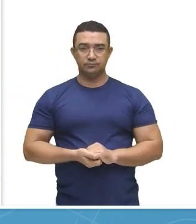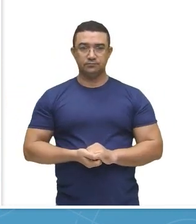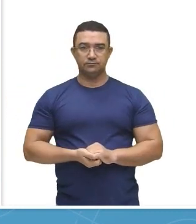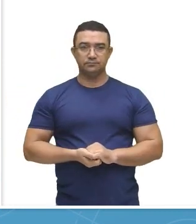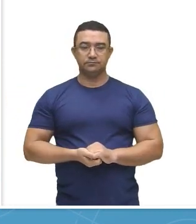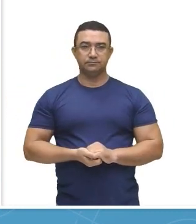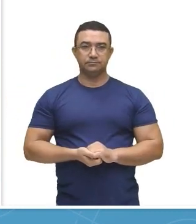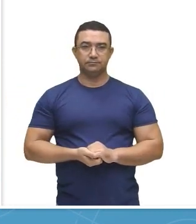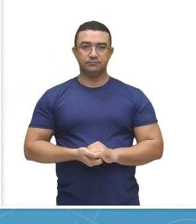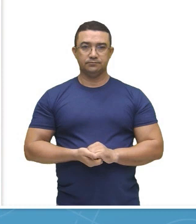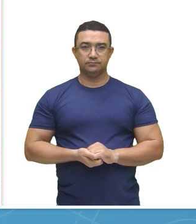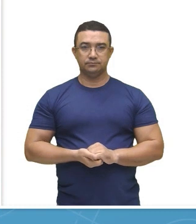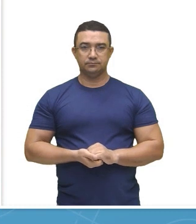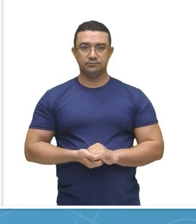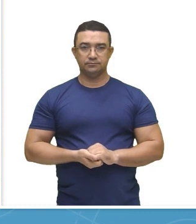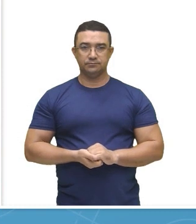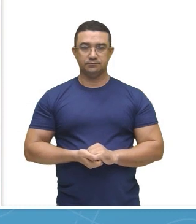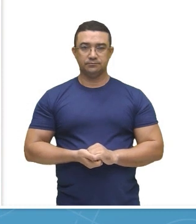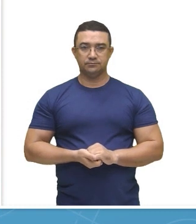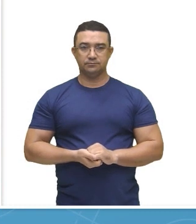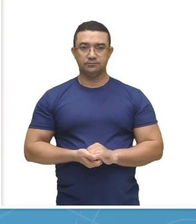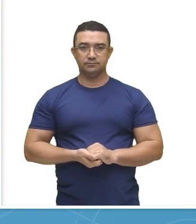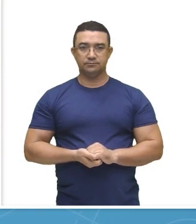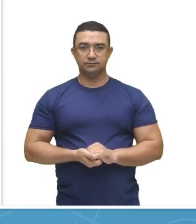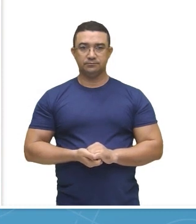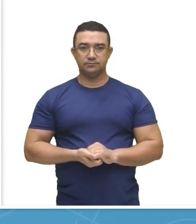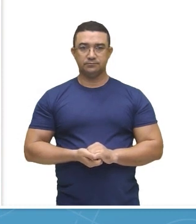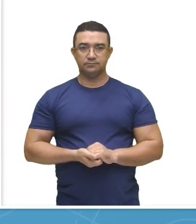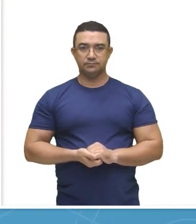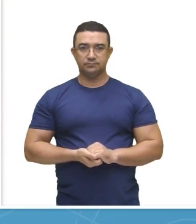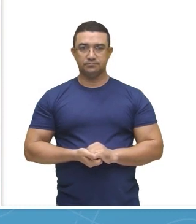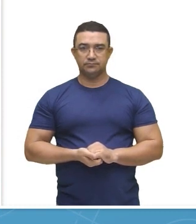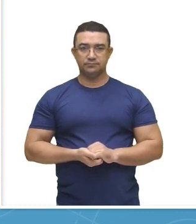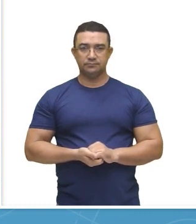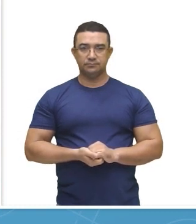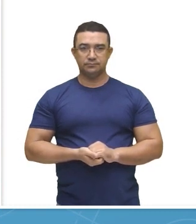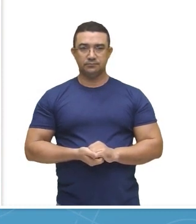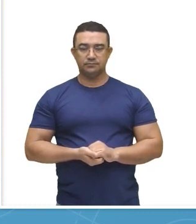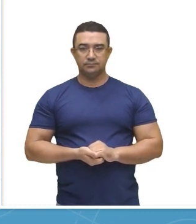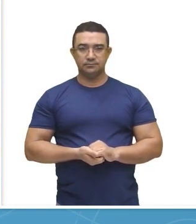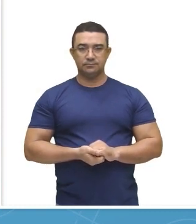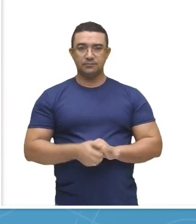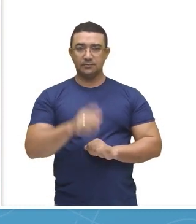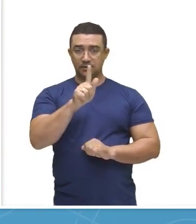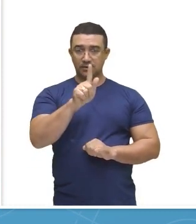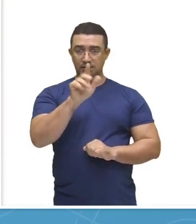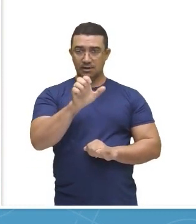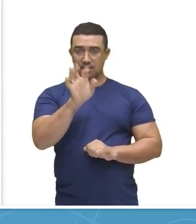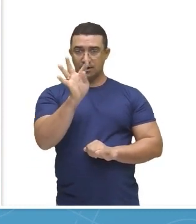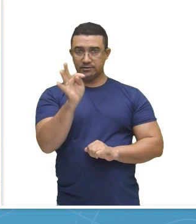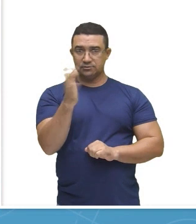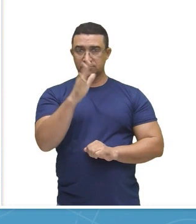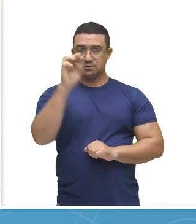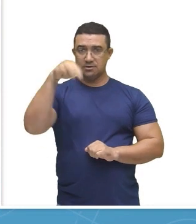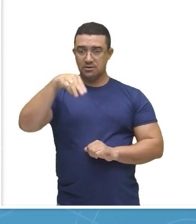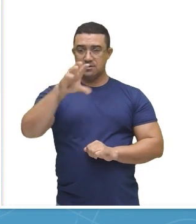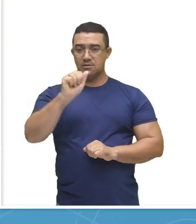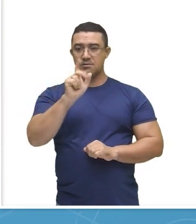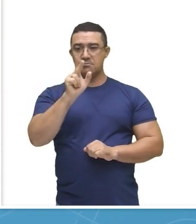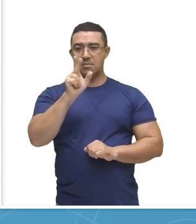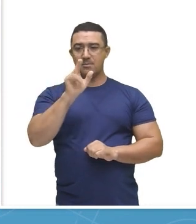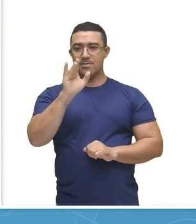assim, né? Ela vai casar, né? A gente coloca esse vai o tempo todo. Get married, no